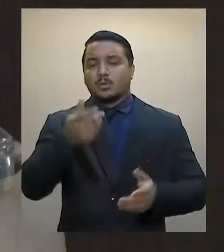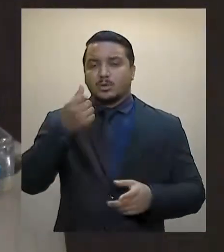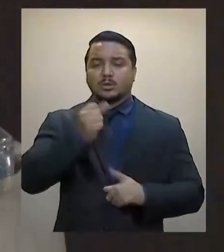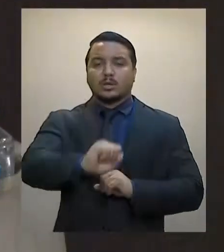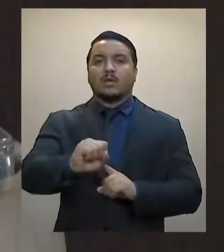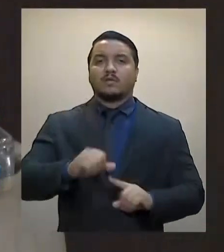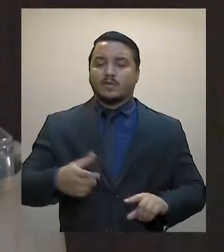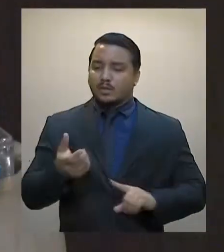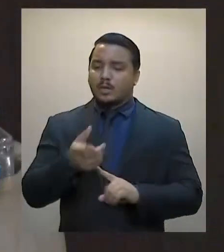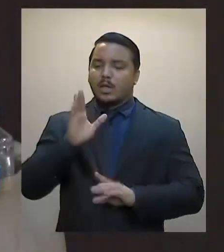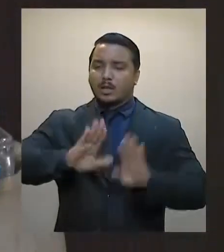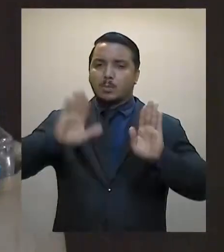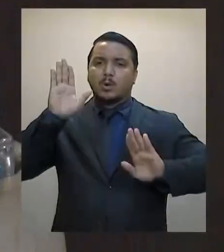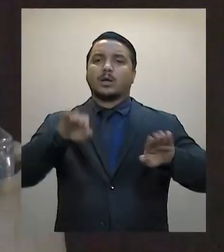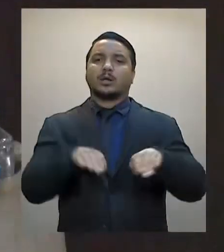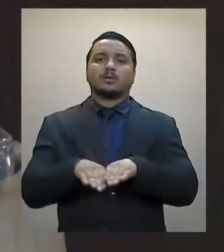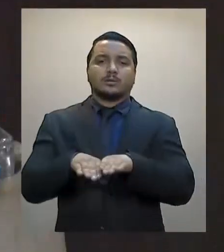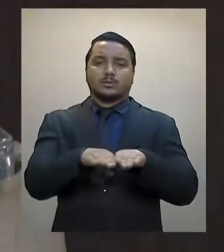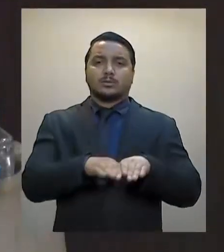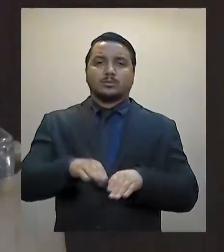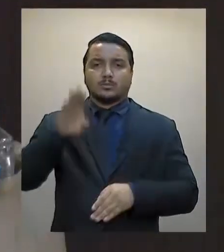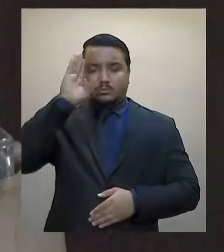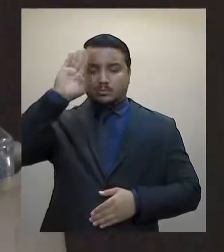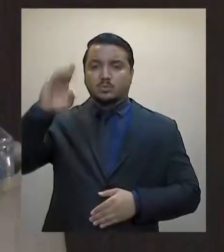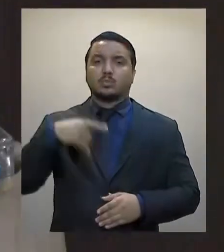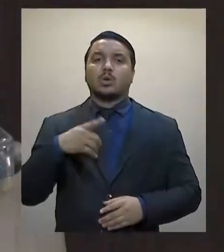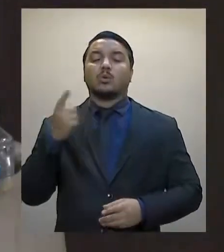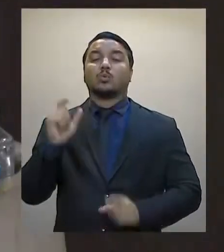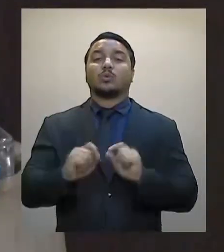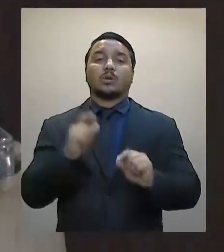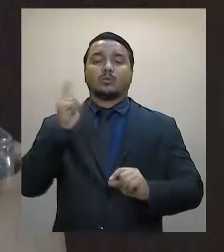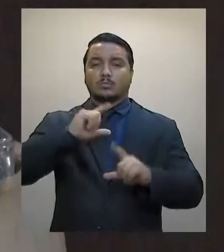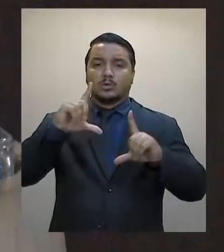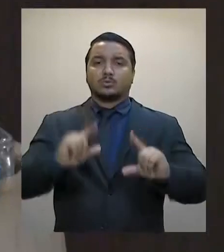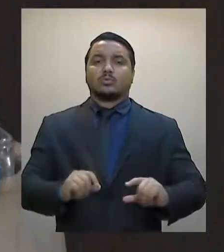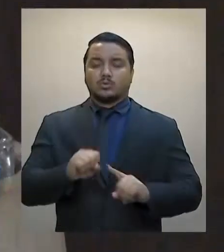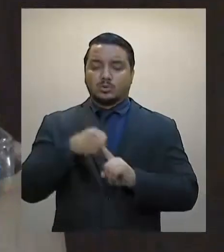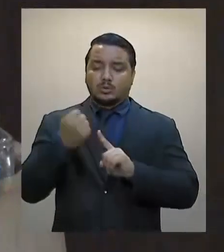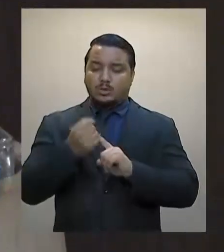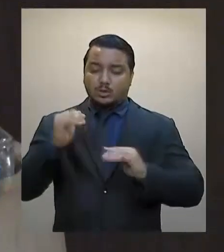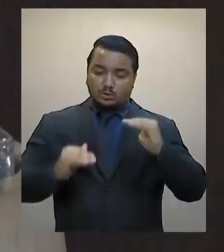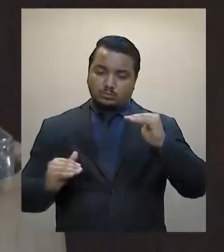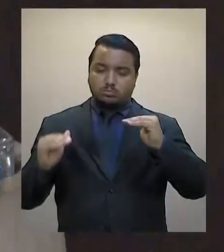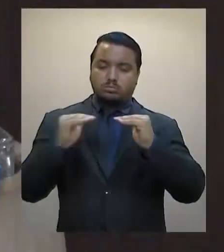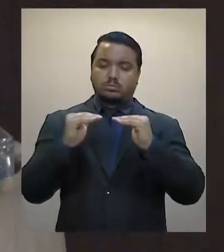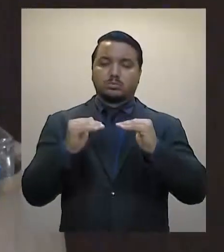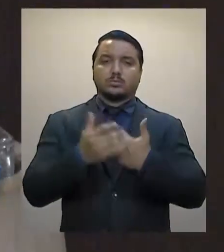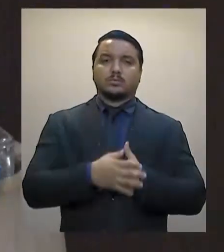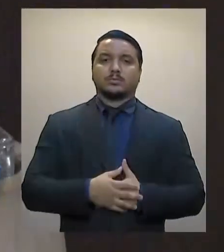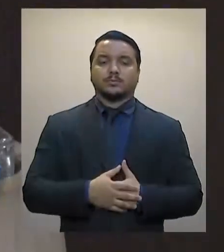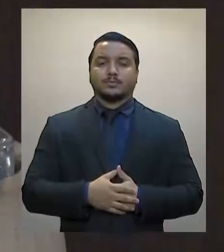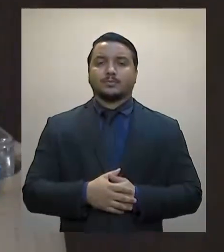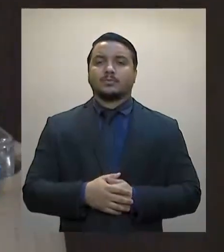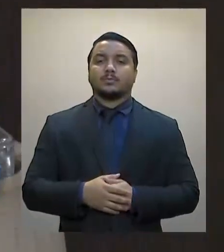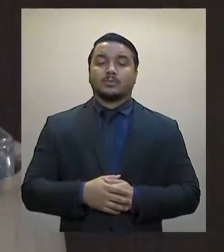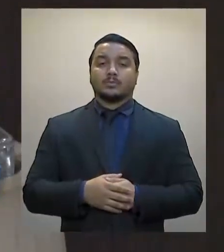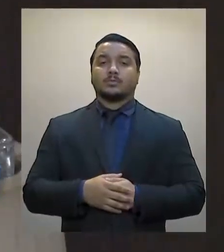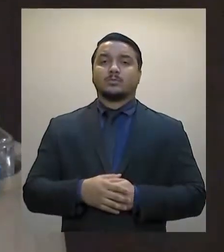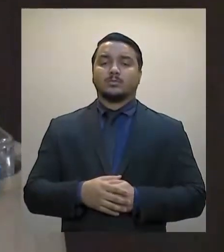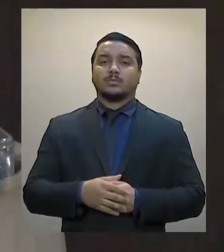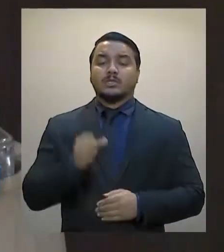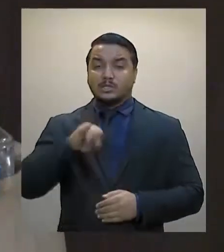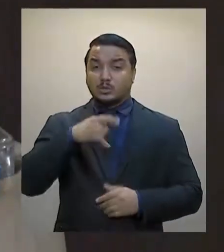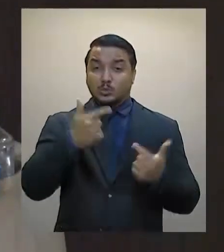e, sobretudo, concorrer para a redução das desigualdades no Brasil. Sem o serviço público, o Brasil se torna mais injusto e mais